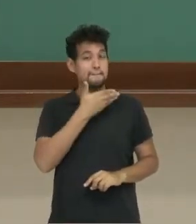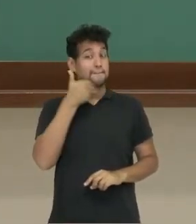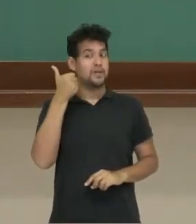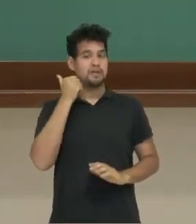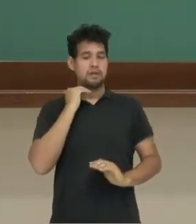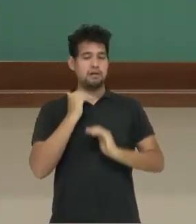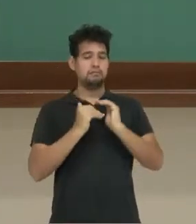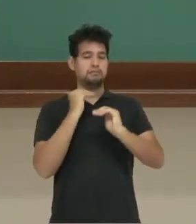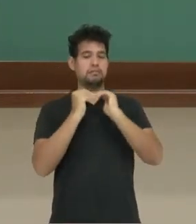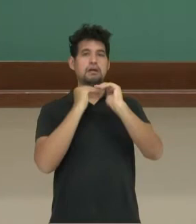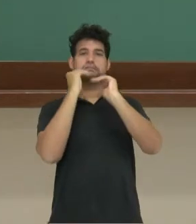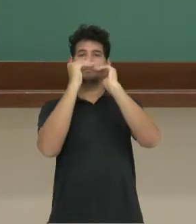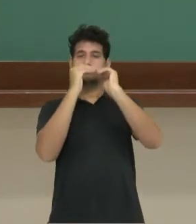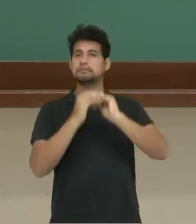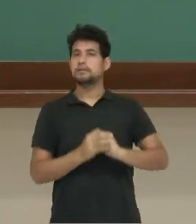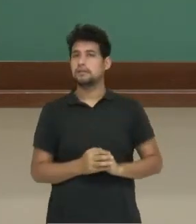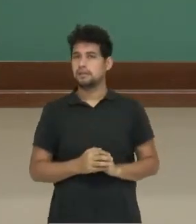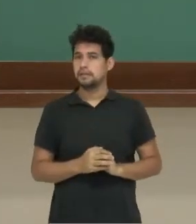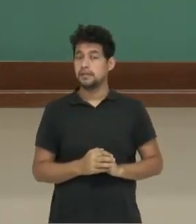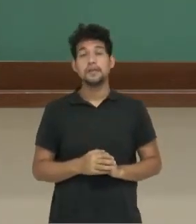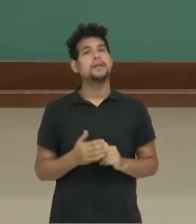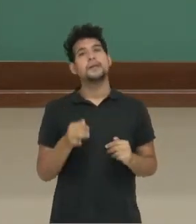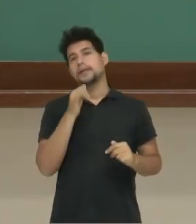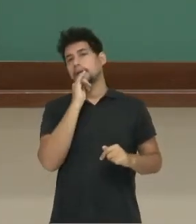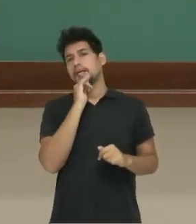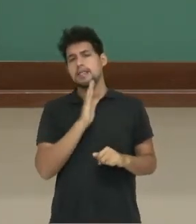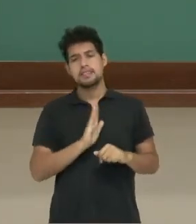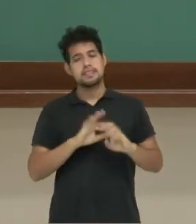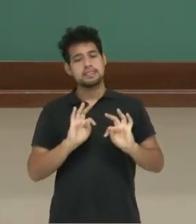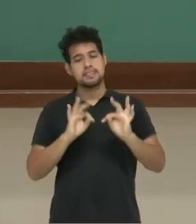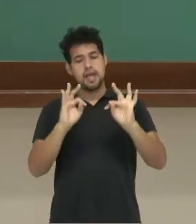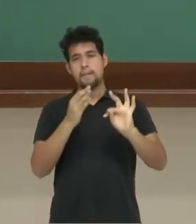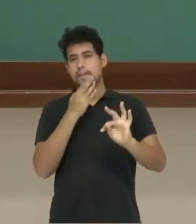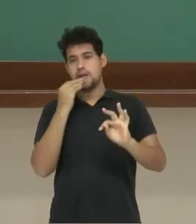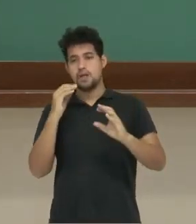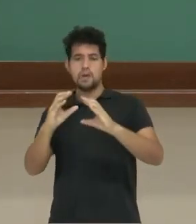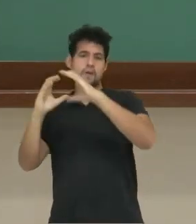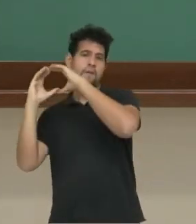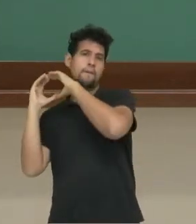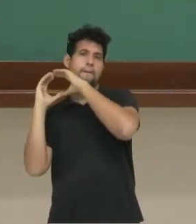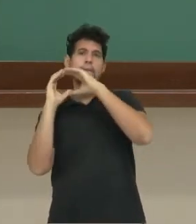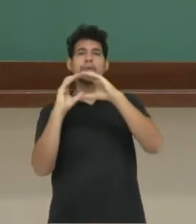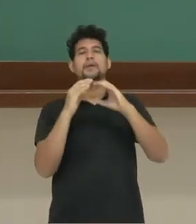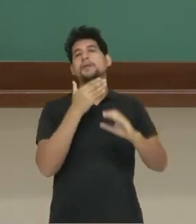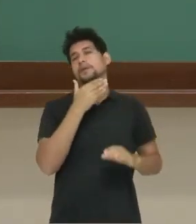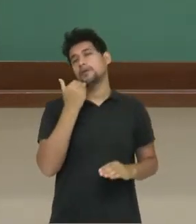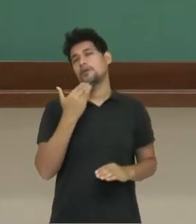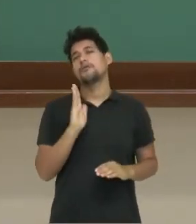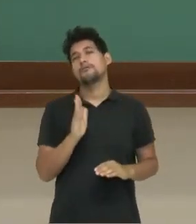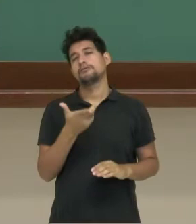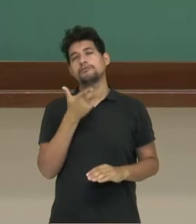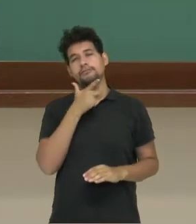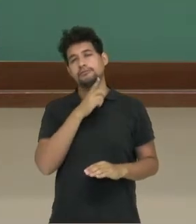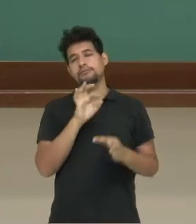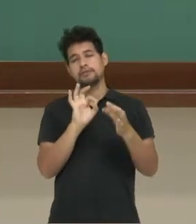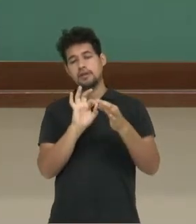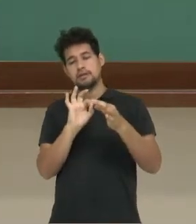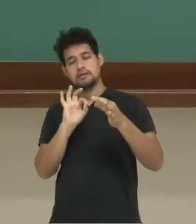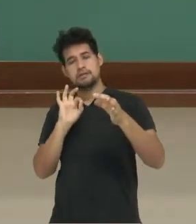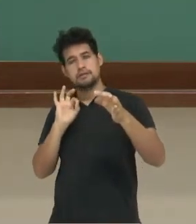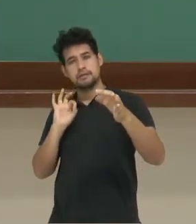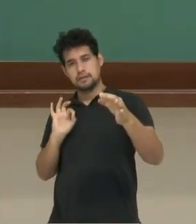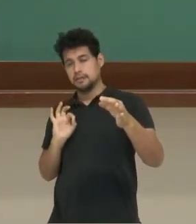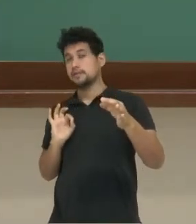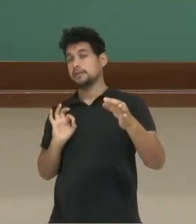desempenho. Então, quanto mais técnico for o meu arremesso, teoricamente, eu vou conseguir uma distância